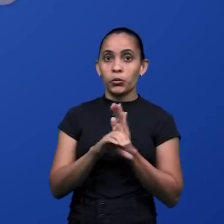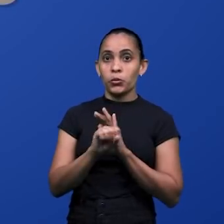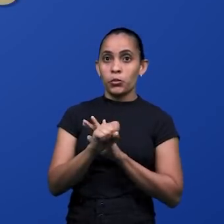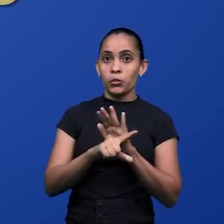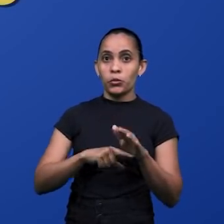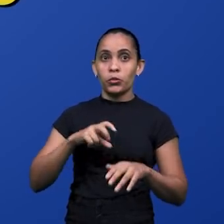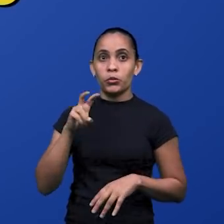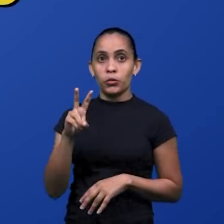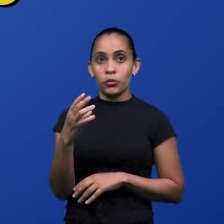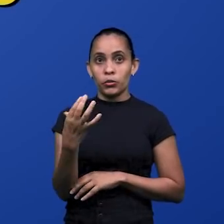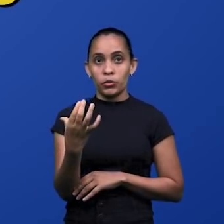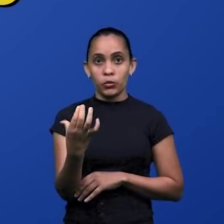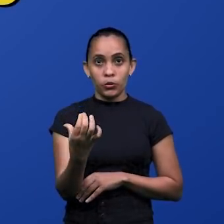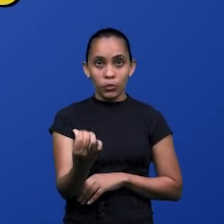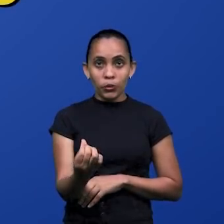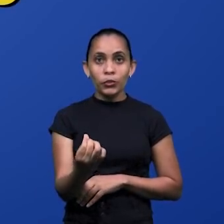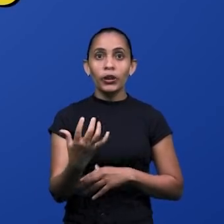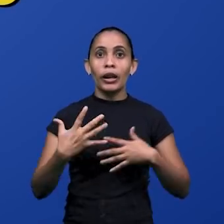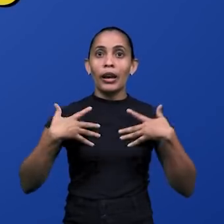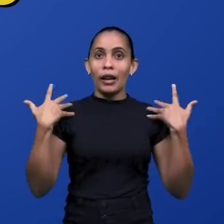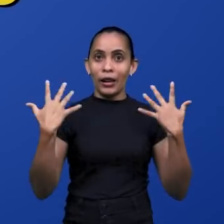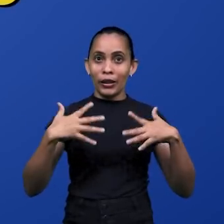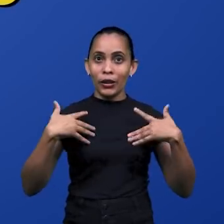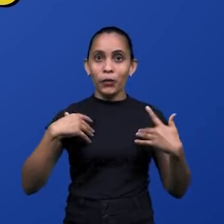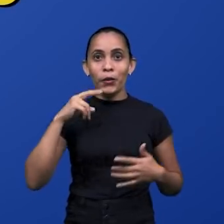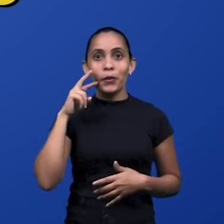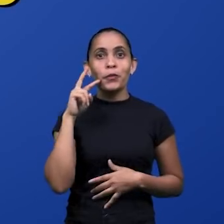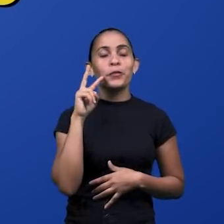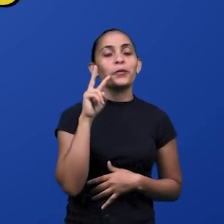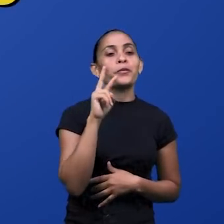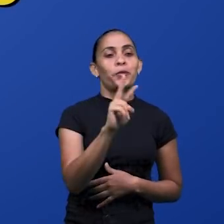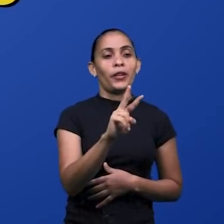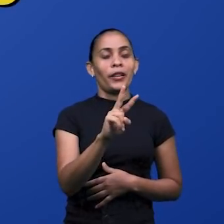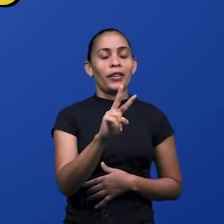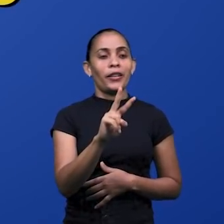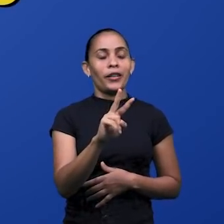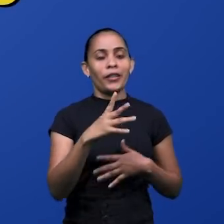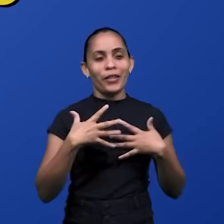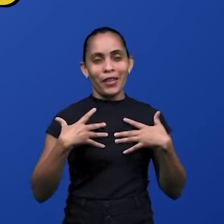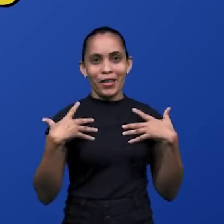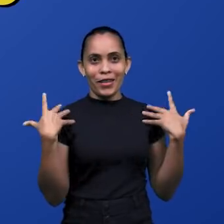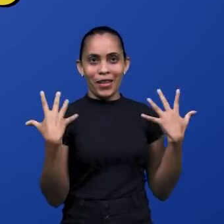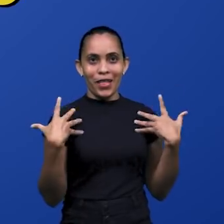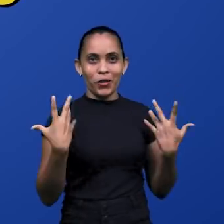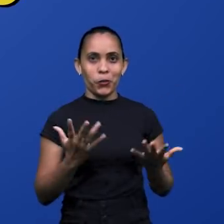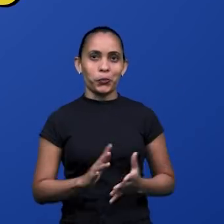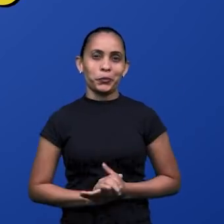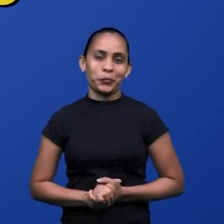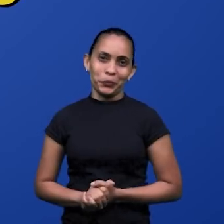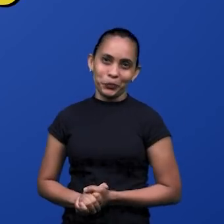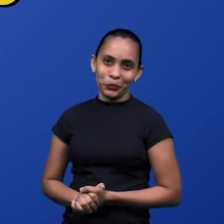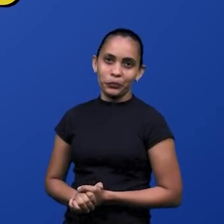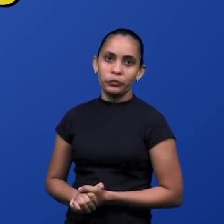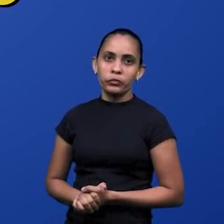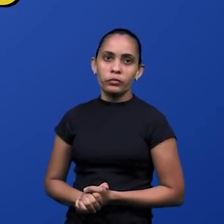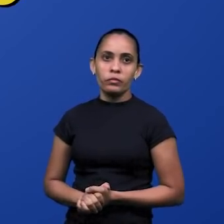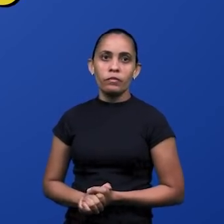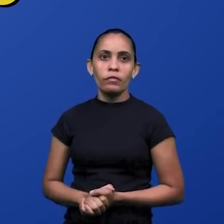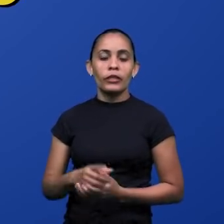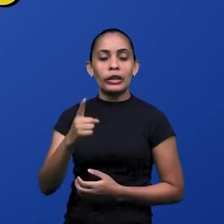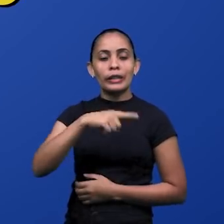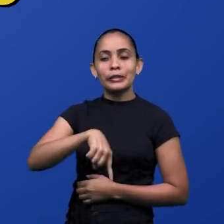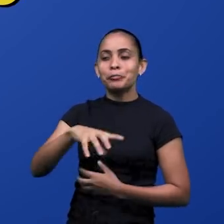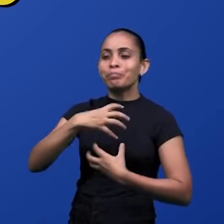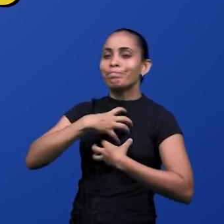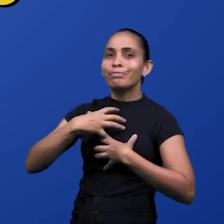8,56, Abraão, vosso pai, exaltou por ver o meu dia e viu-o e alegrou-se.